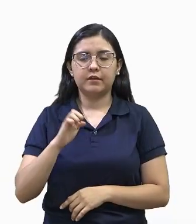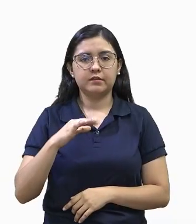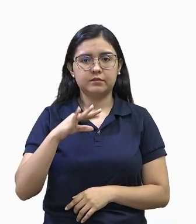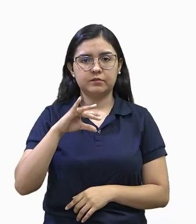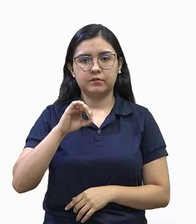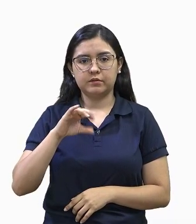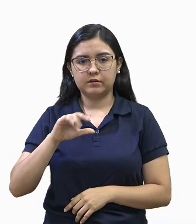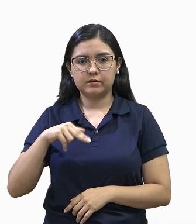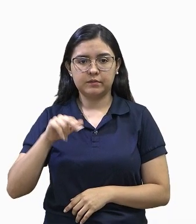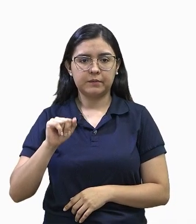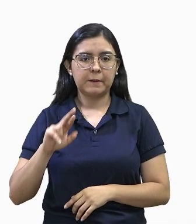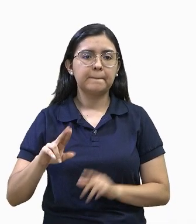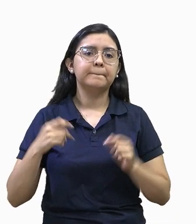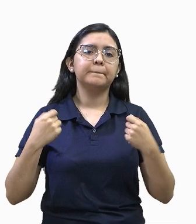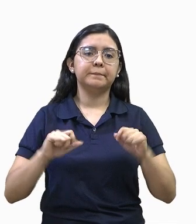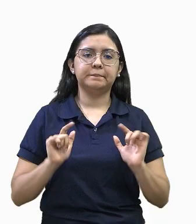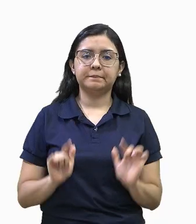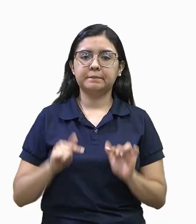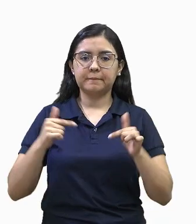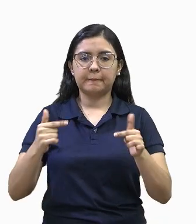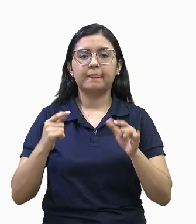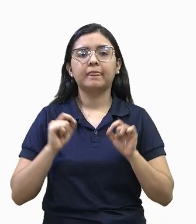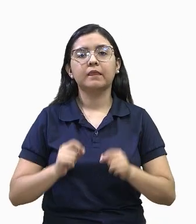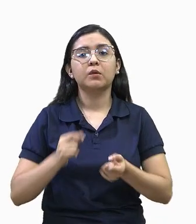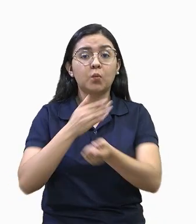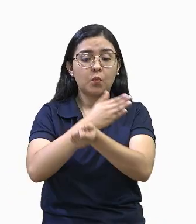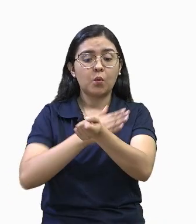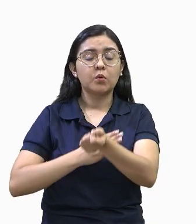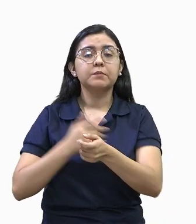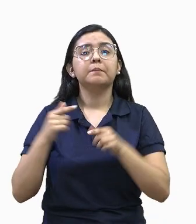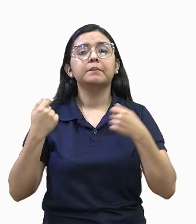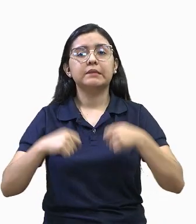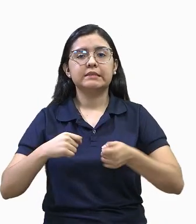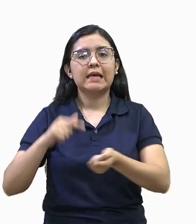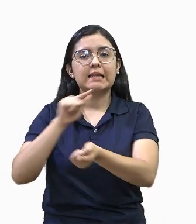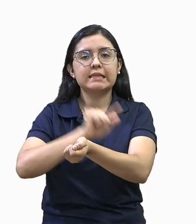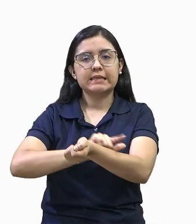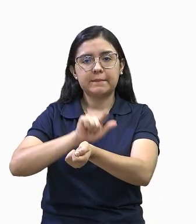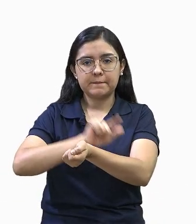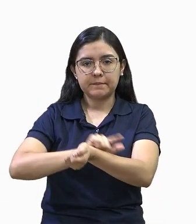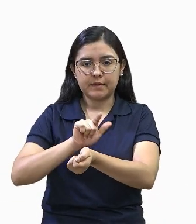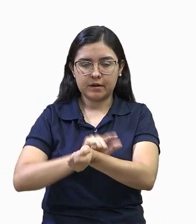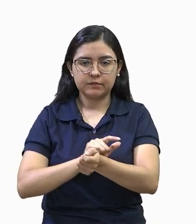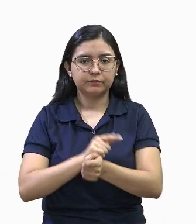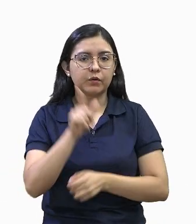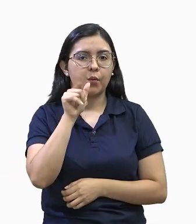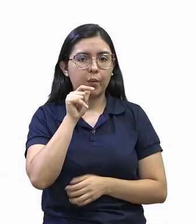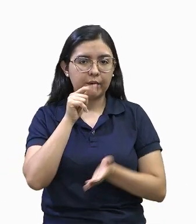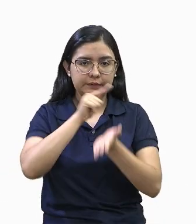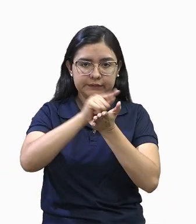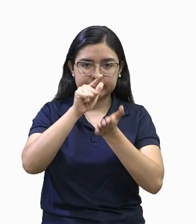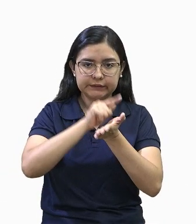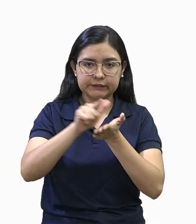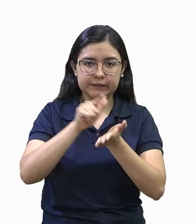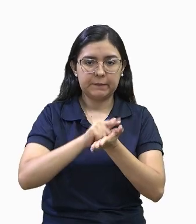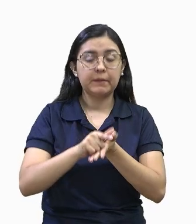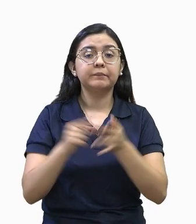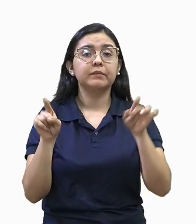tem que tomar as seguintes atitudes, ó. Limpe o local com água limpa e sabão, sem